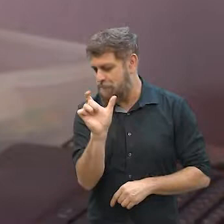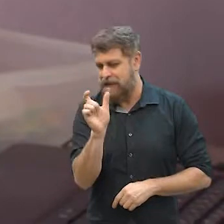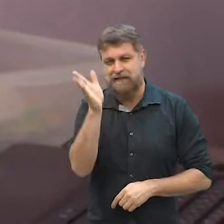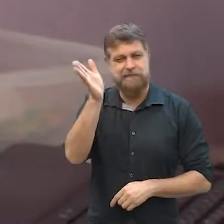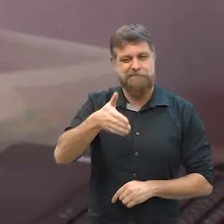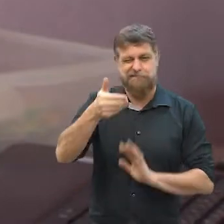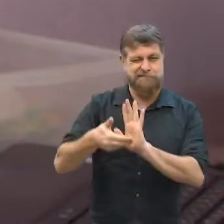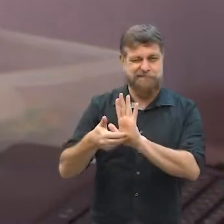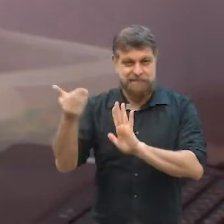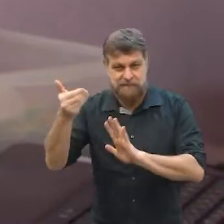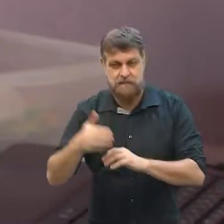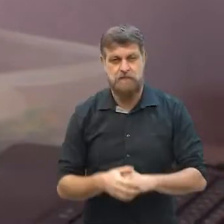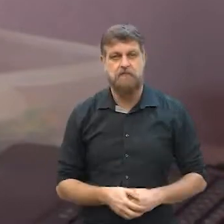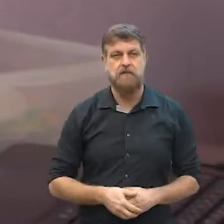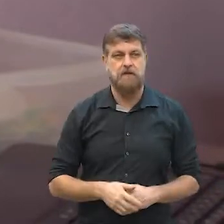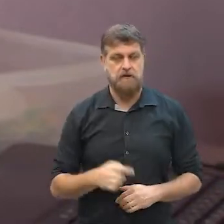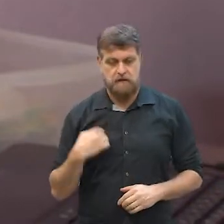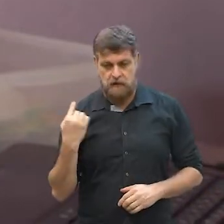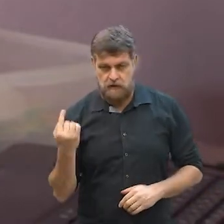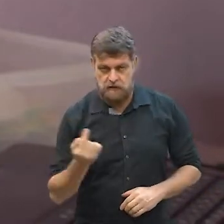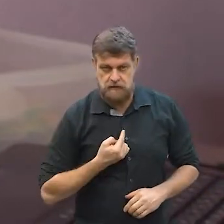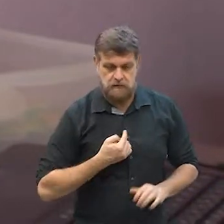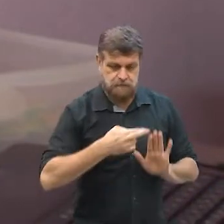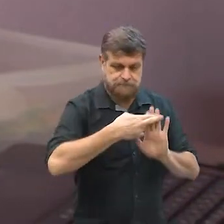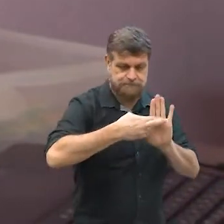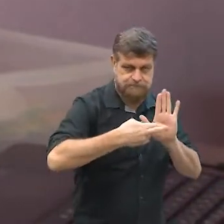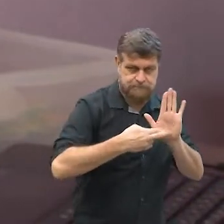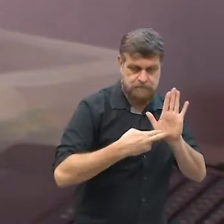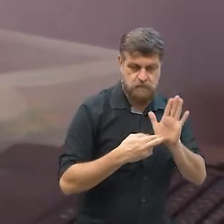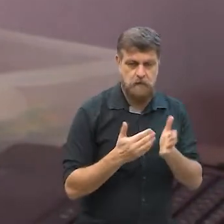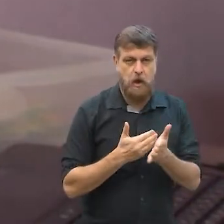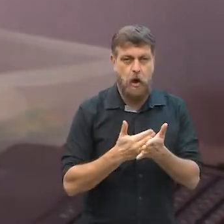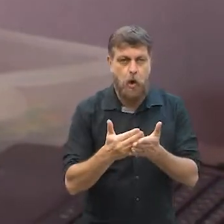Então, dieta é uma coisa padrão pronta, você vai começar